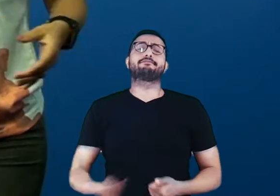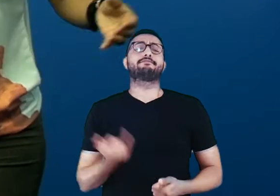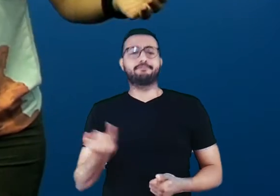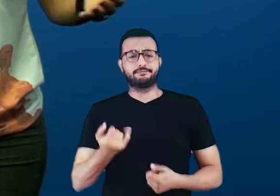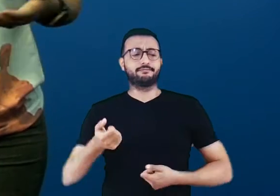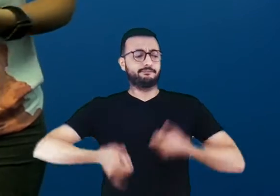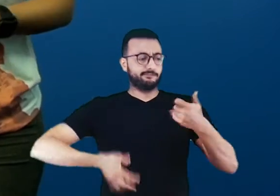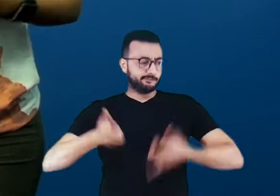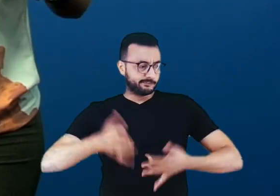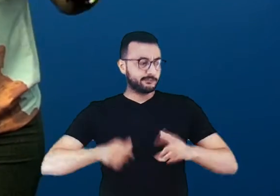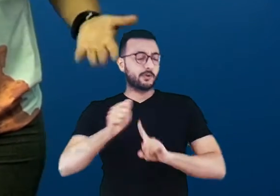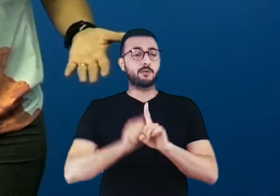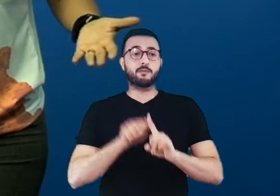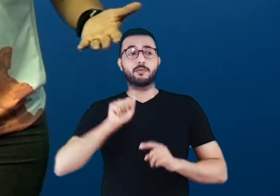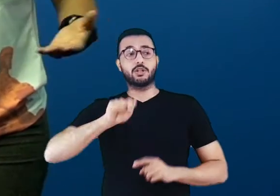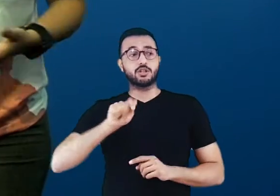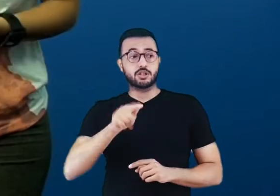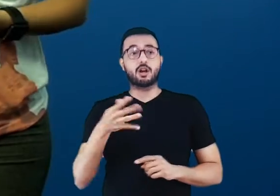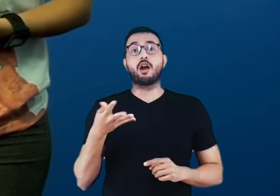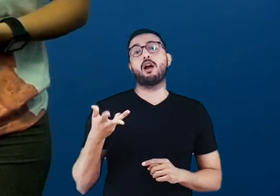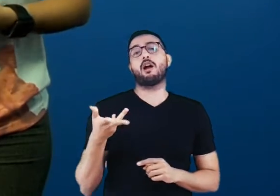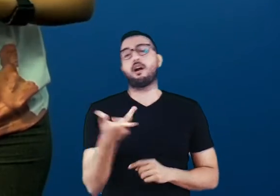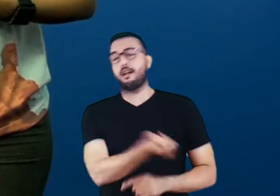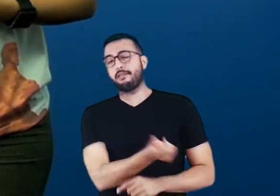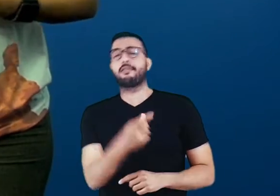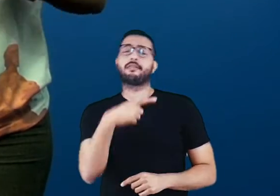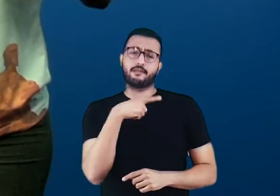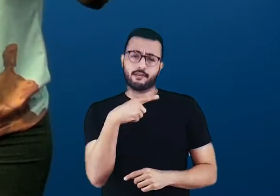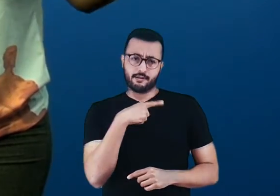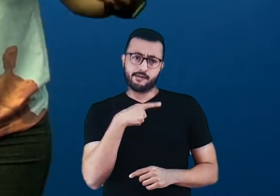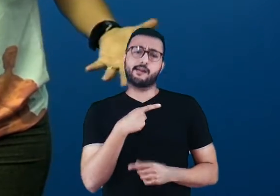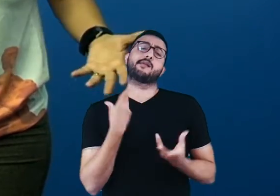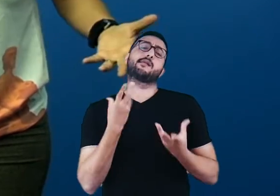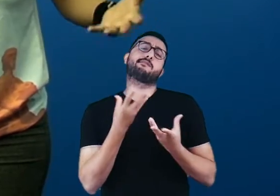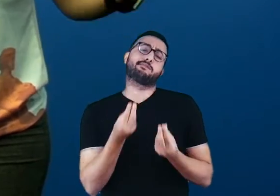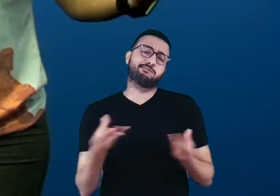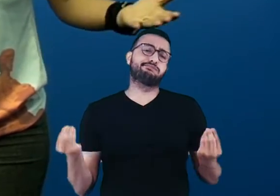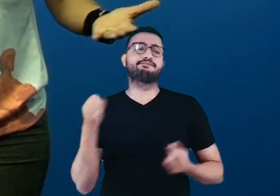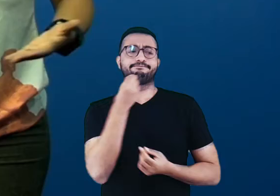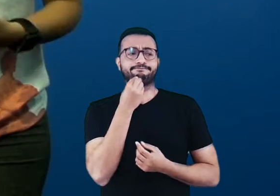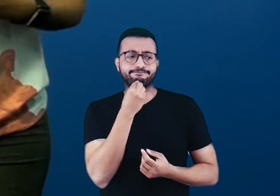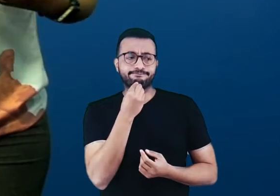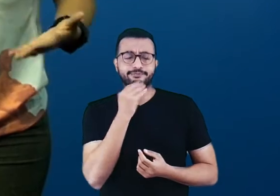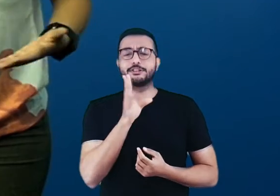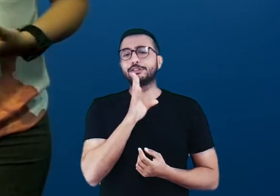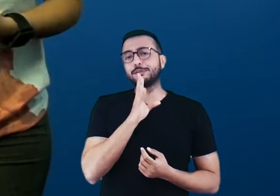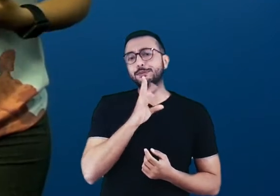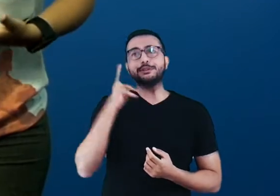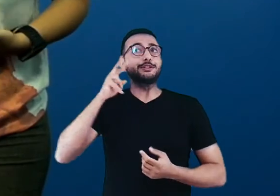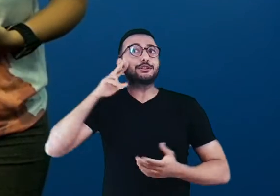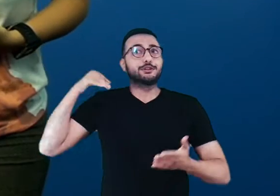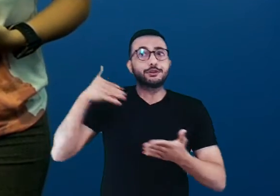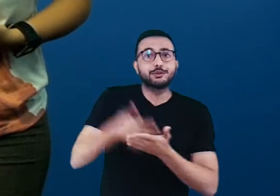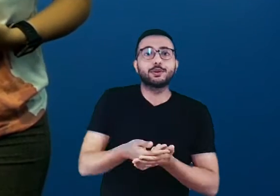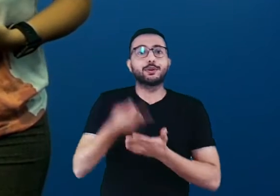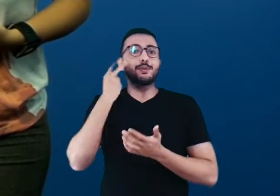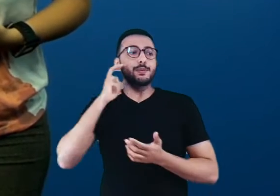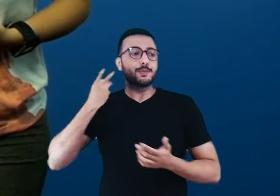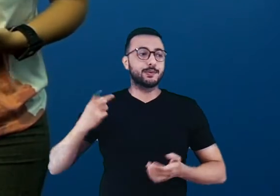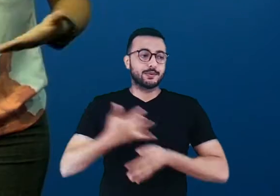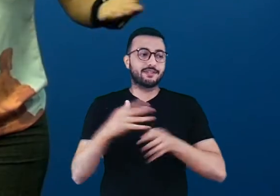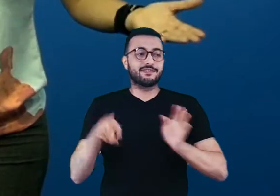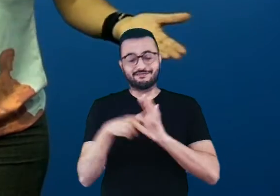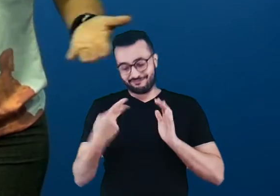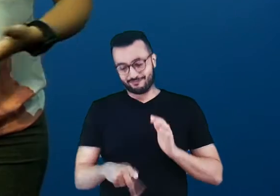gente comentar aqui que o mês de agosto foi incrível, né? Nos proporcionou muitas oportunidades de conhecermos a história, a cultura da